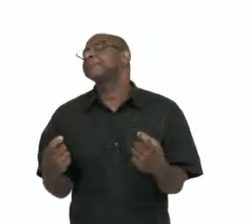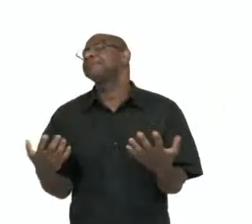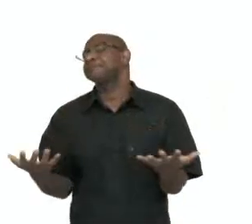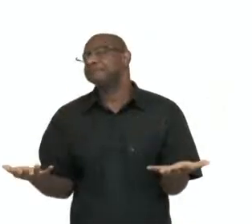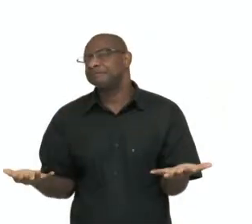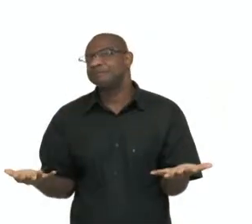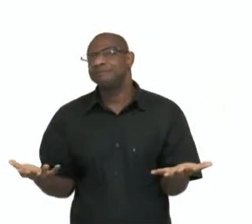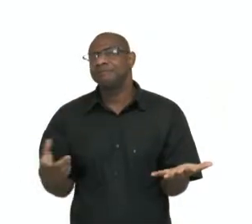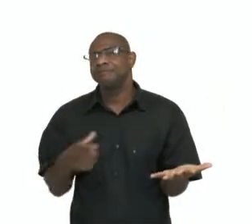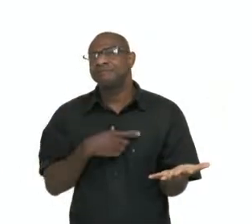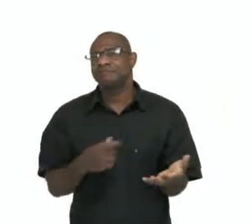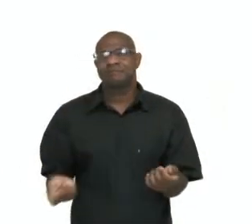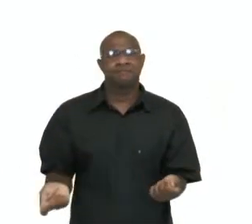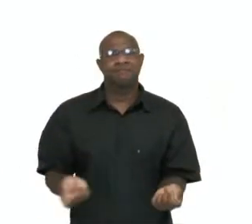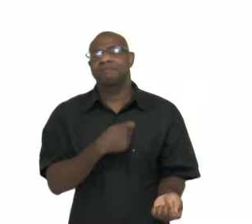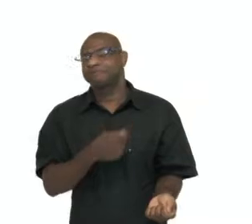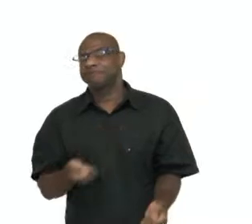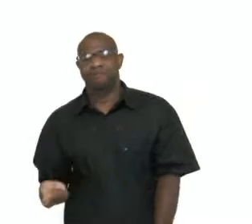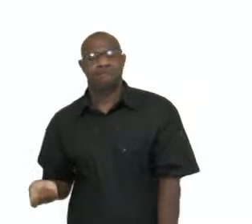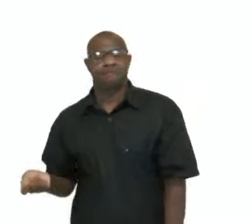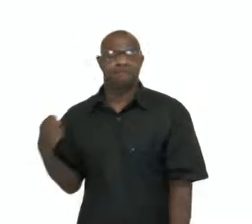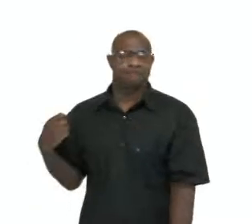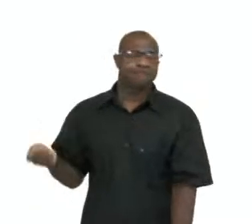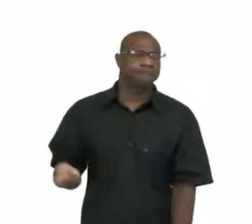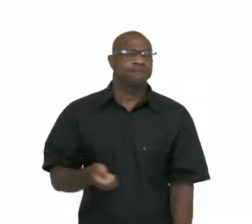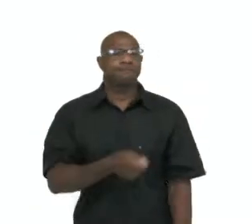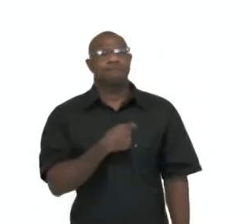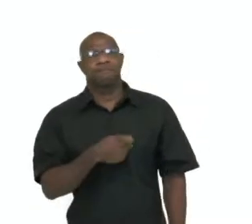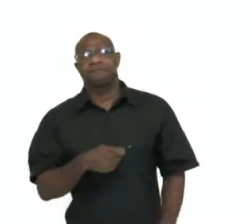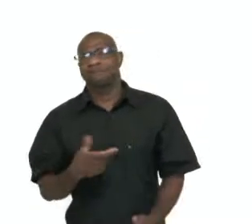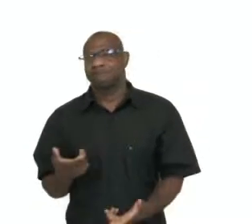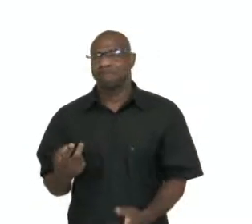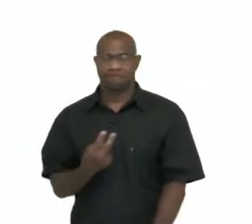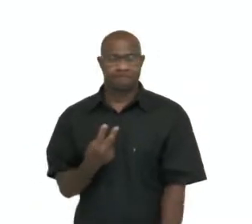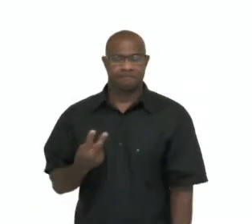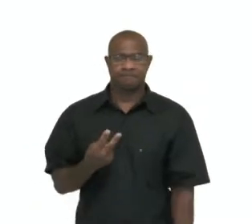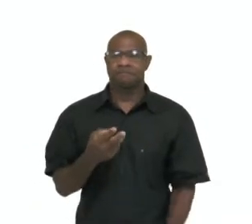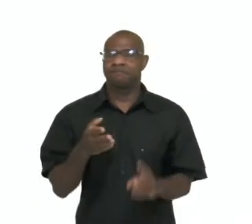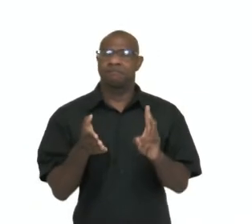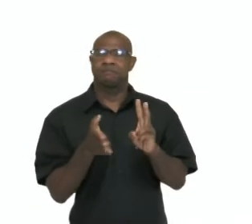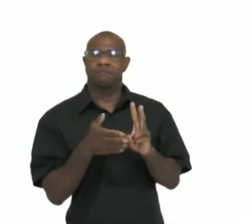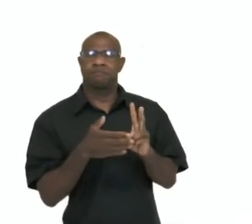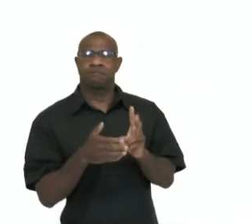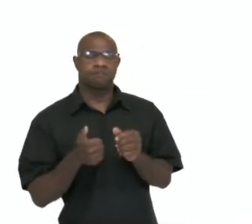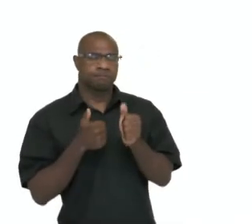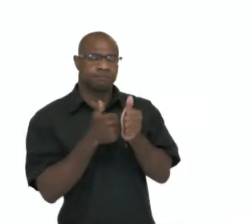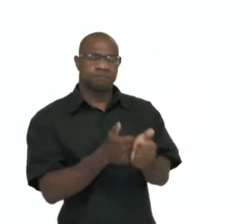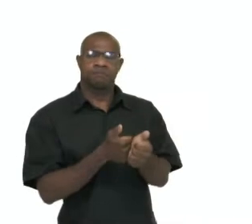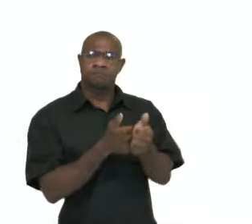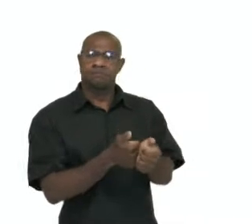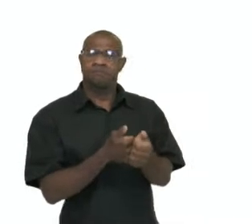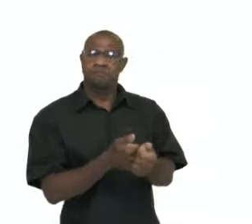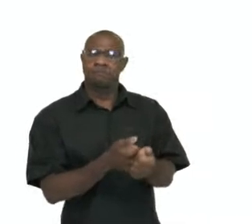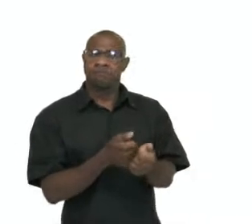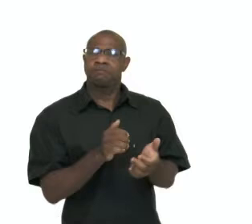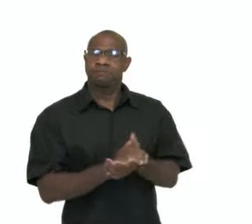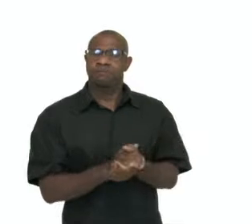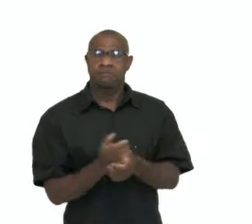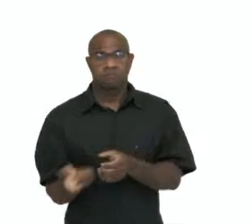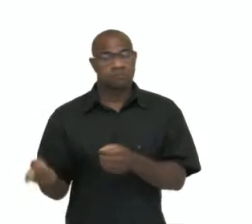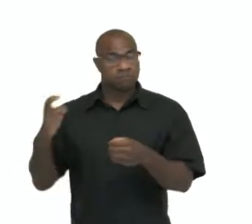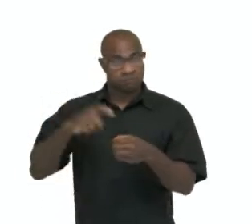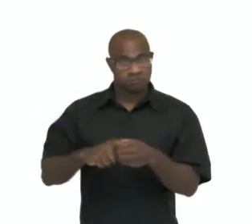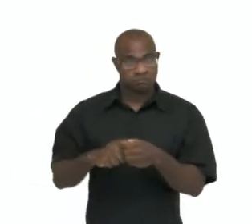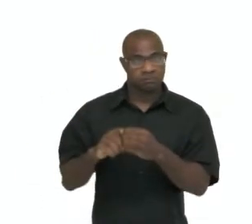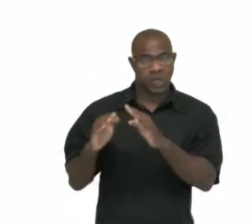se maltratou a despeito das súplicas dos 2 índios que o acompanhavam na sua última jornada, de volta da